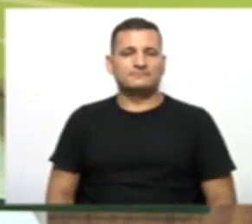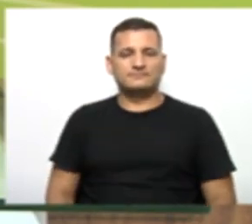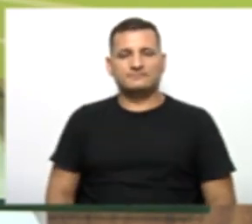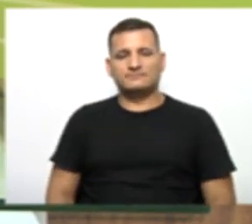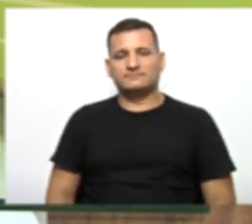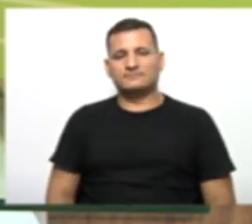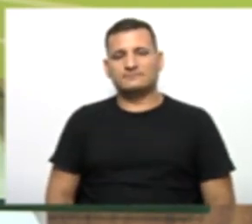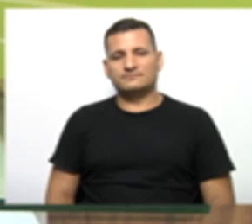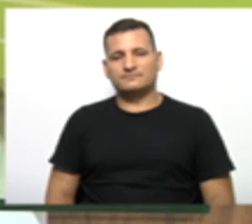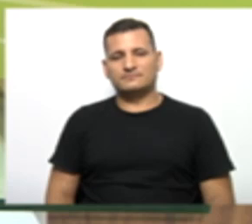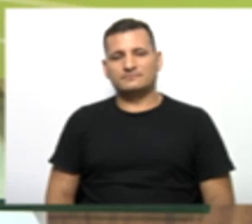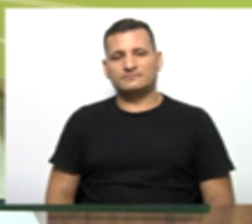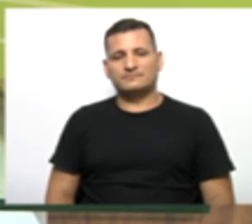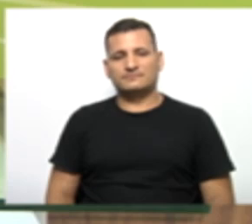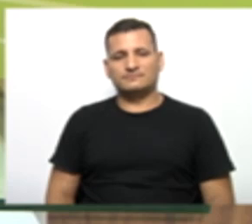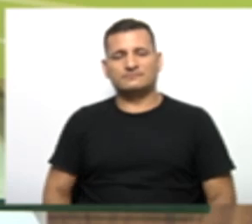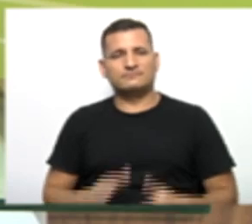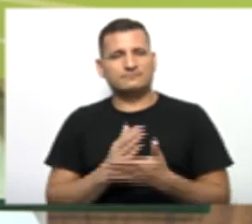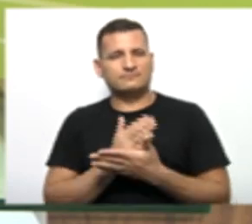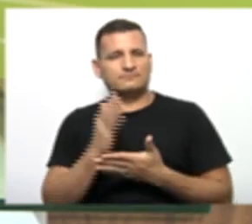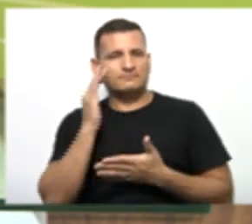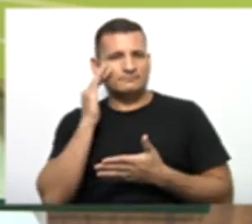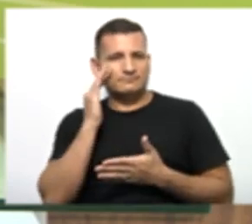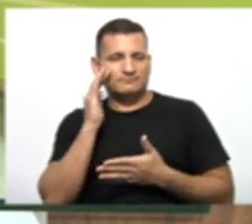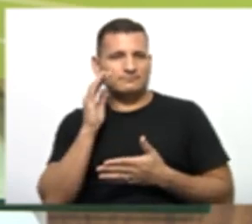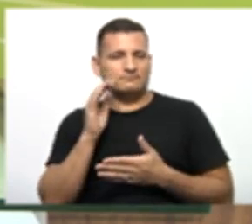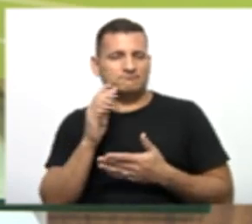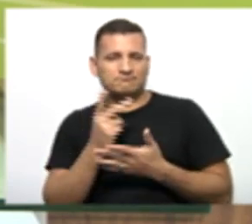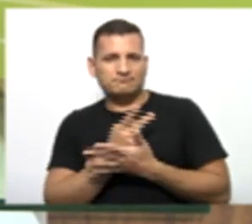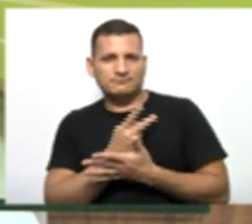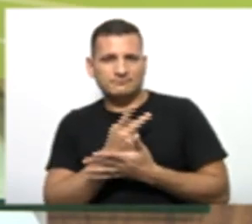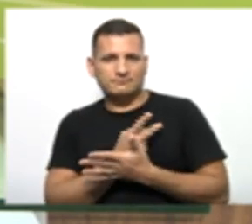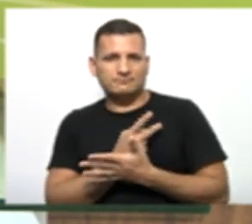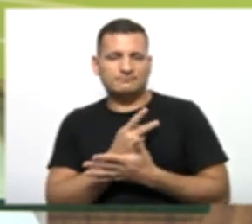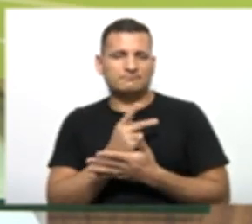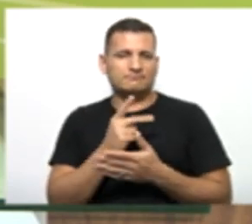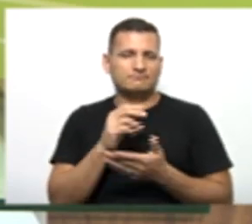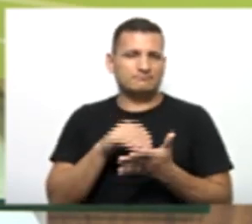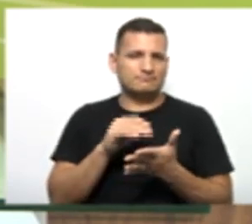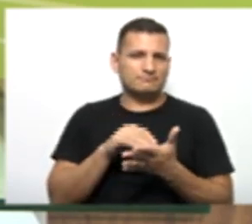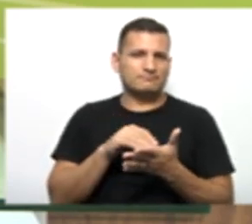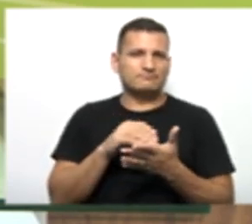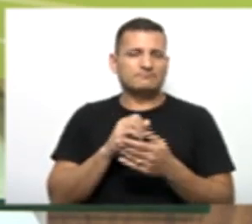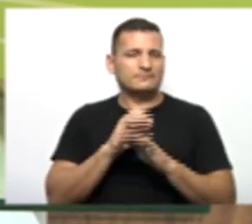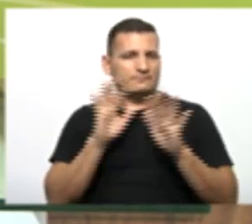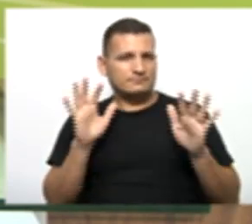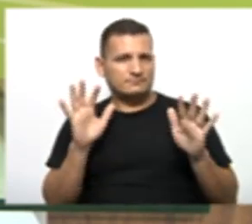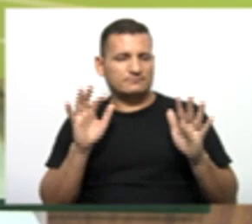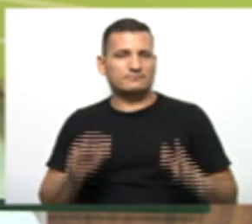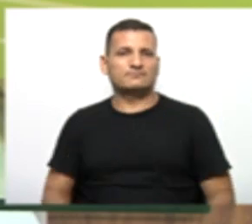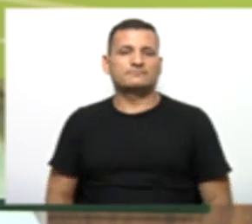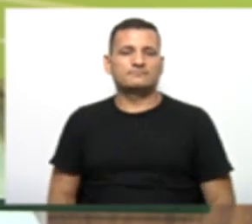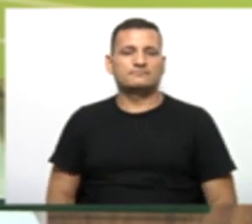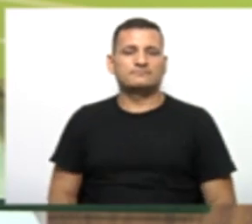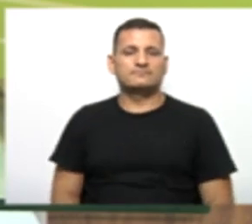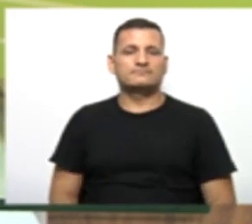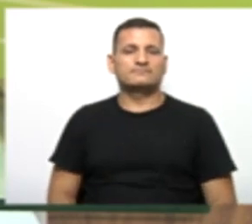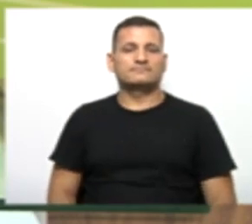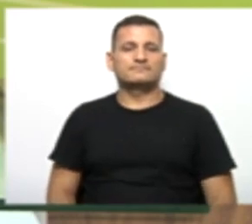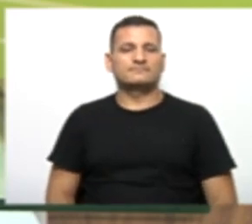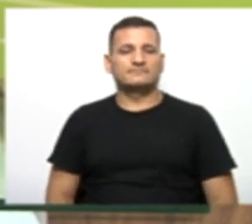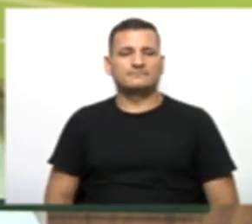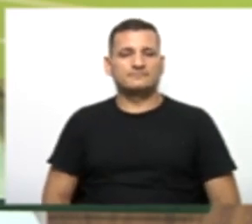está tendo lá? Uns estão entendendo de um jeito, outros de outro jeito. Tem como o senhor esclarecer para a gente aí no tempinho que está